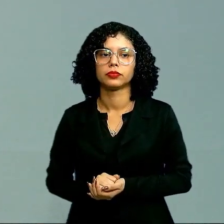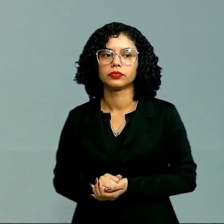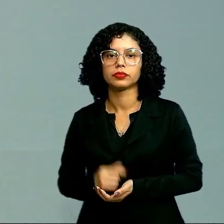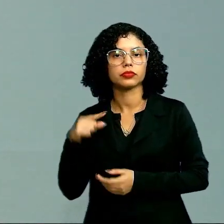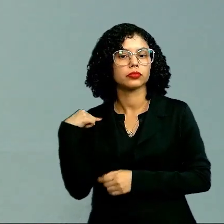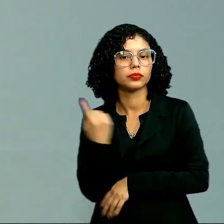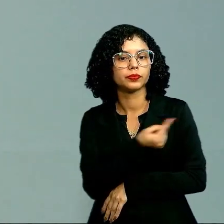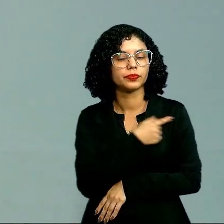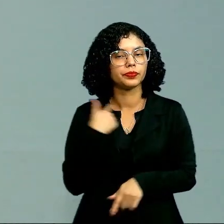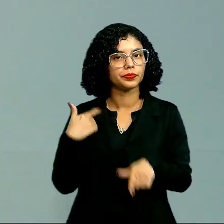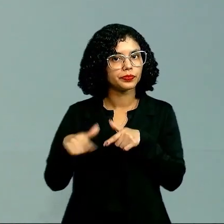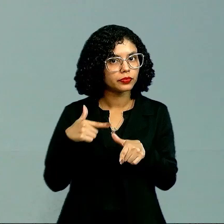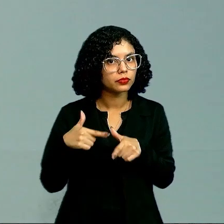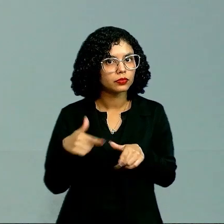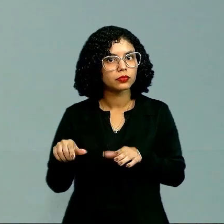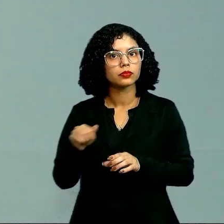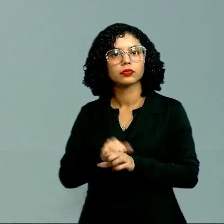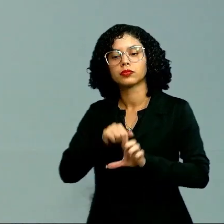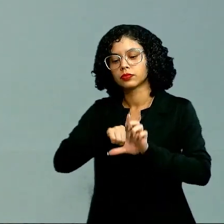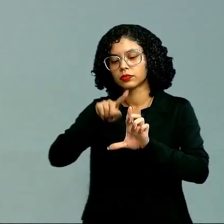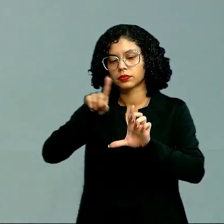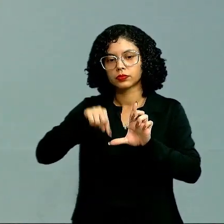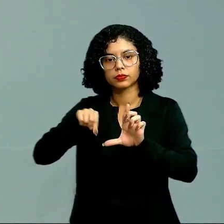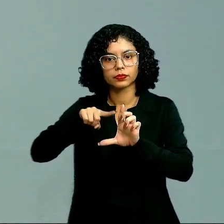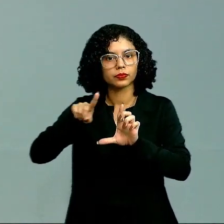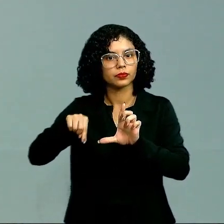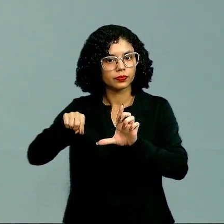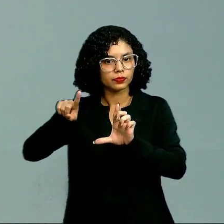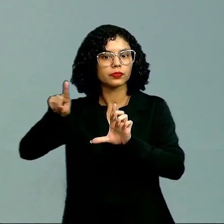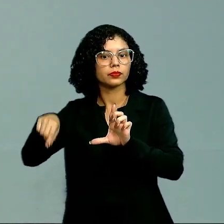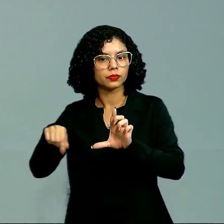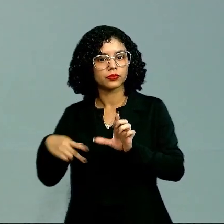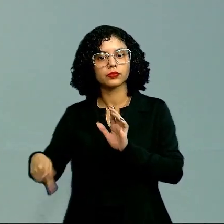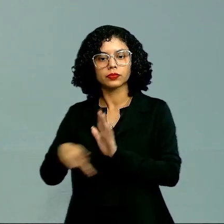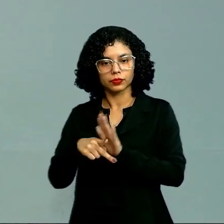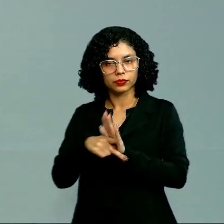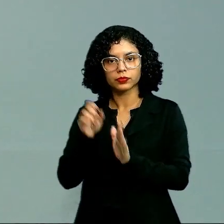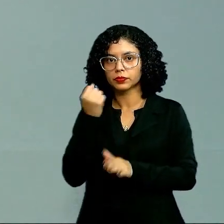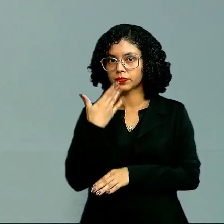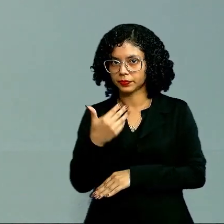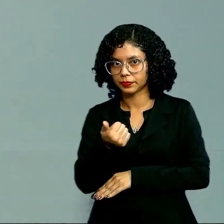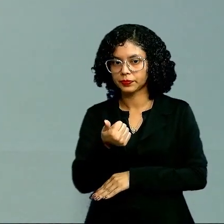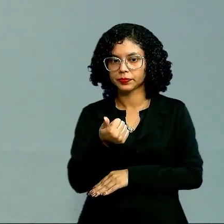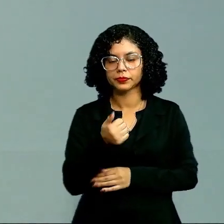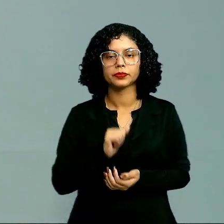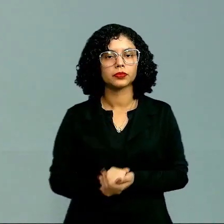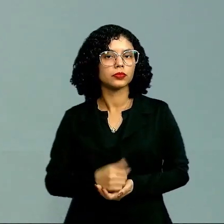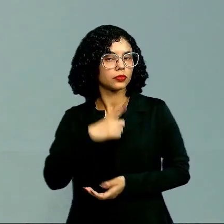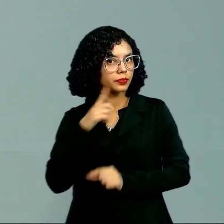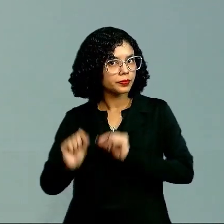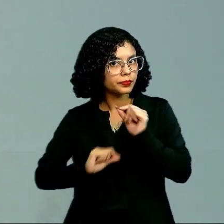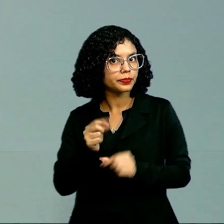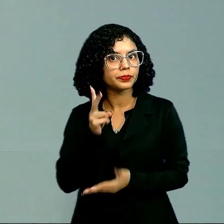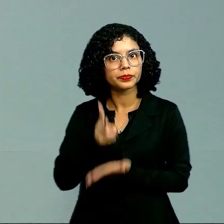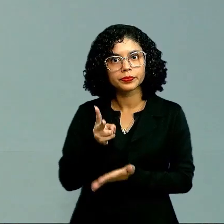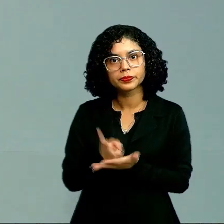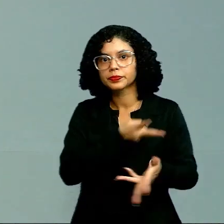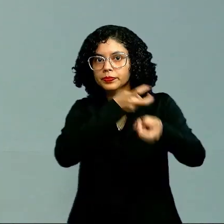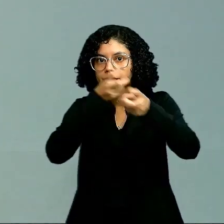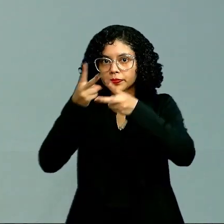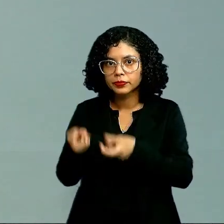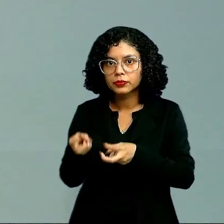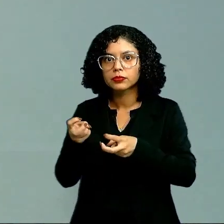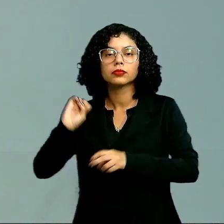nós estamos trabalhando com um gráfico de barra na linha horizontal. Tudo bem? Então nós temos que sempre estar